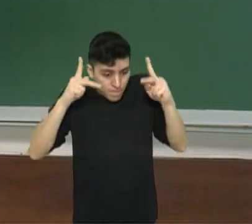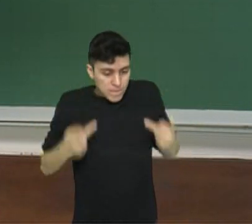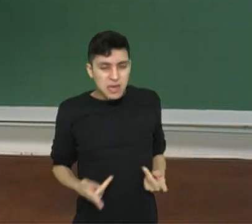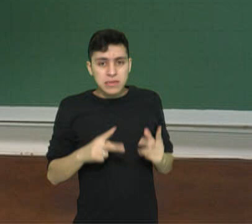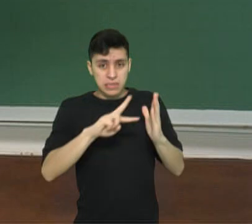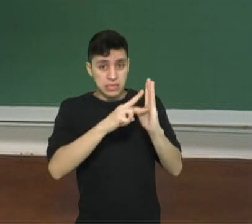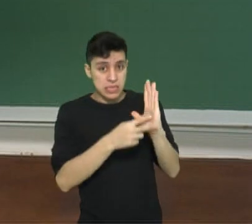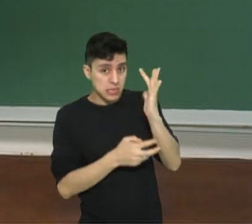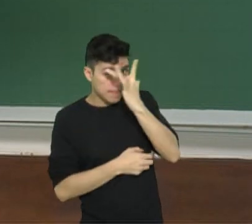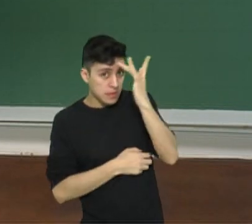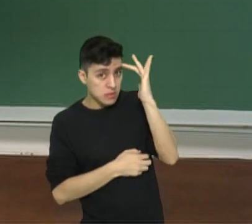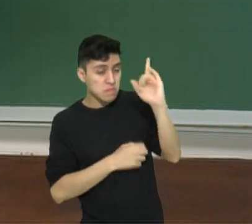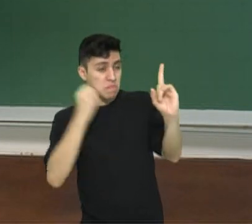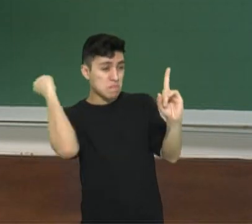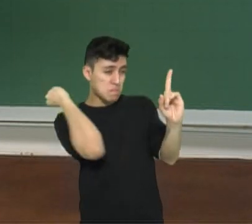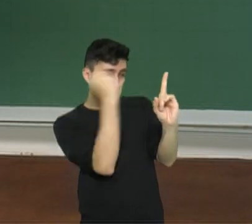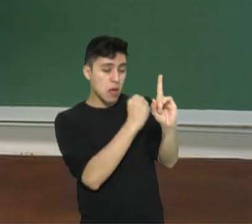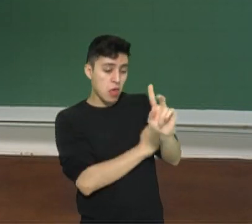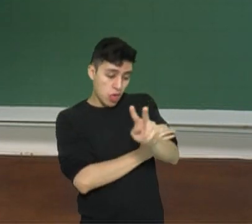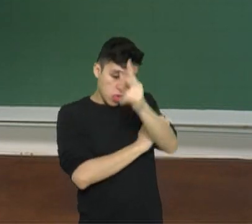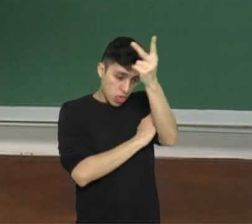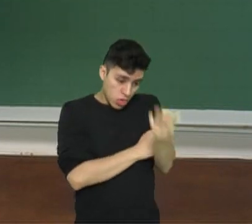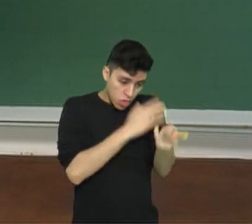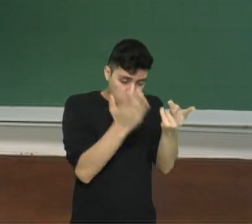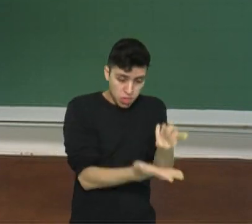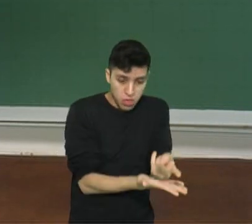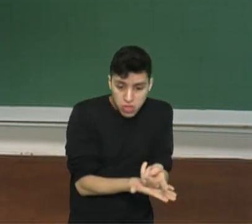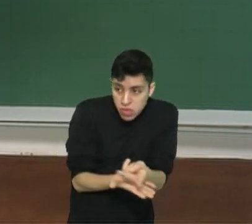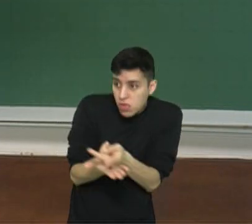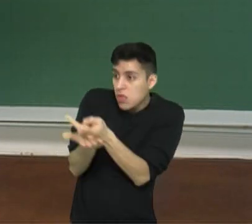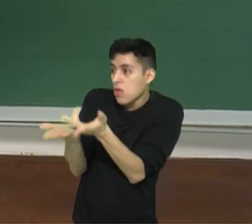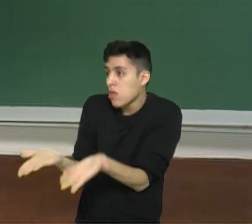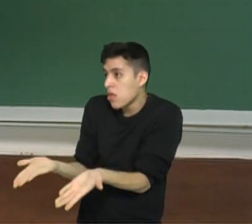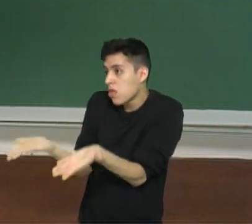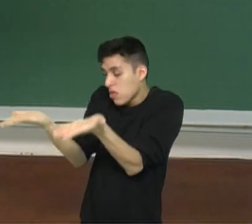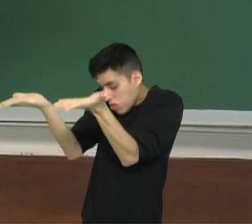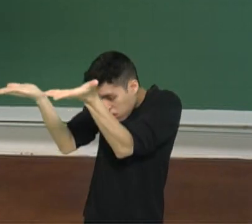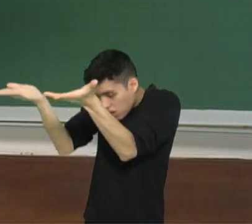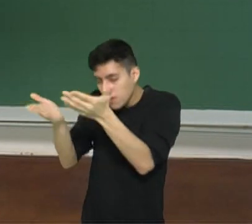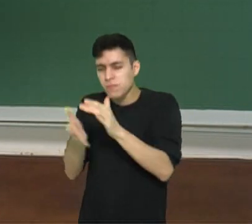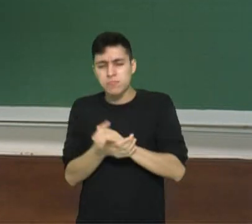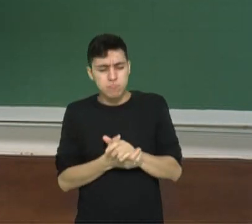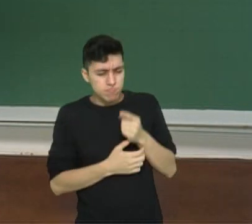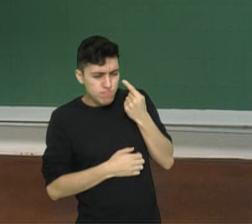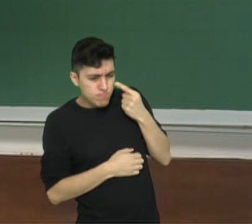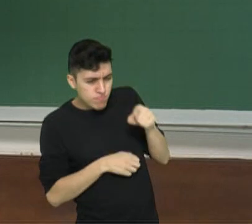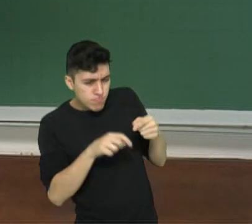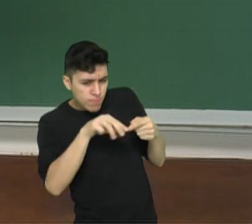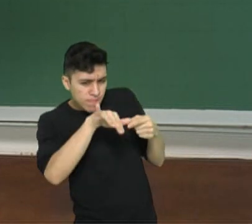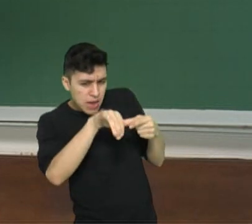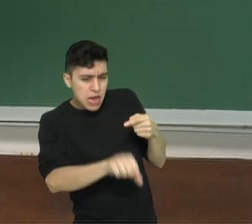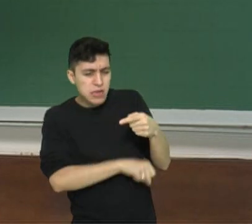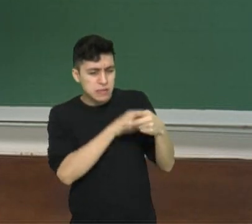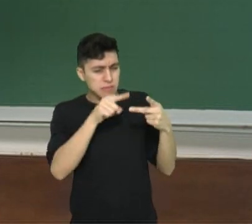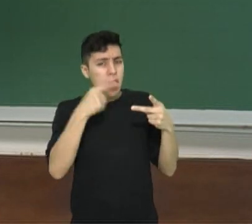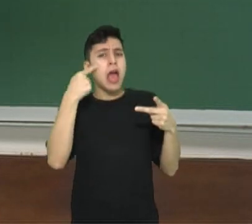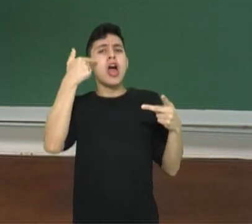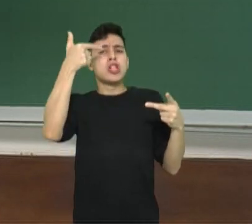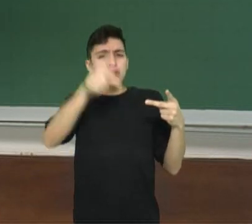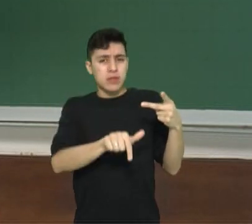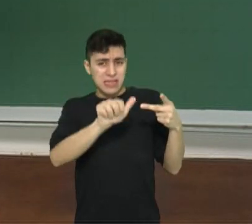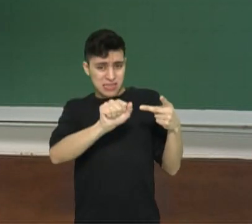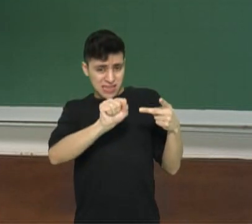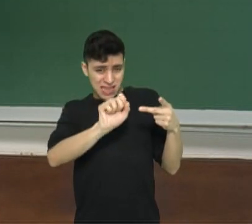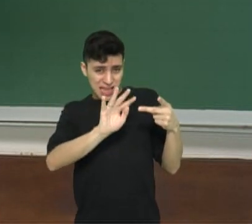Aliás, essa prática politeísta que nós já vimos dos maias e que nós estamos vendo aqui com os